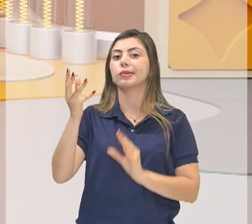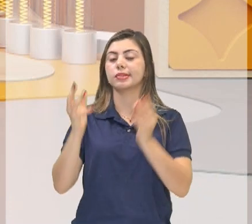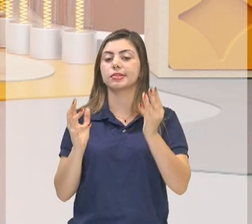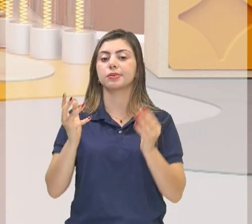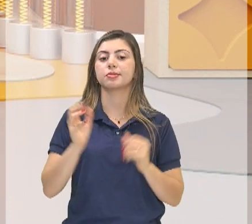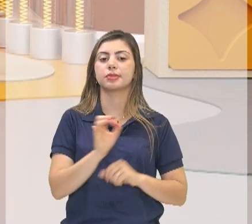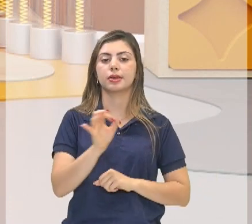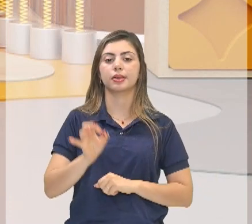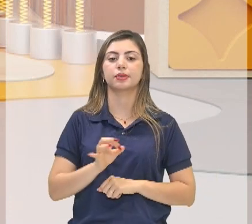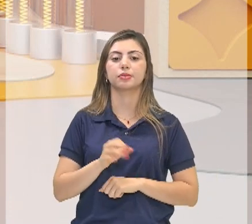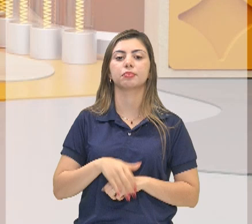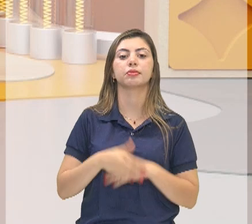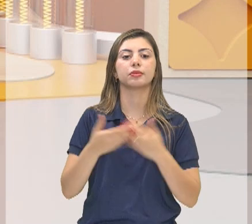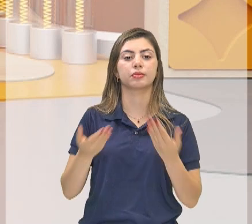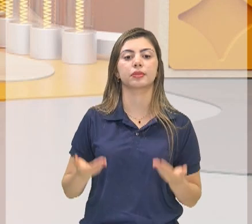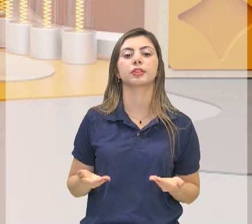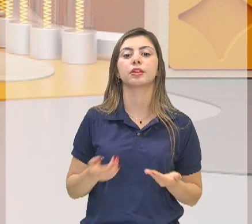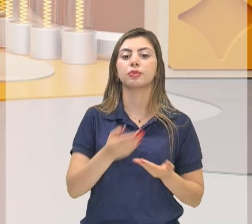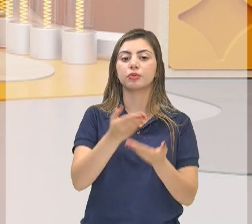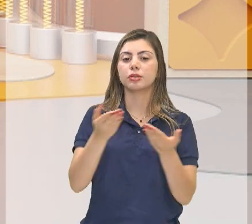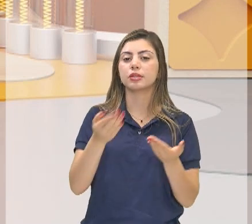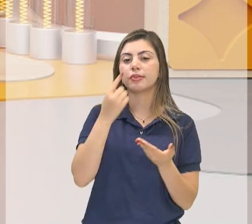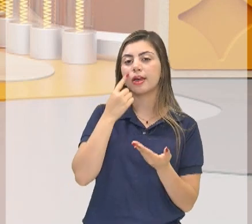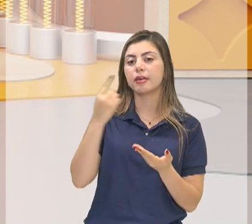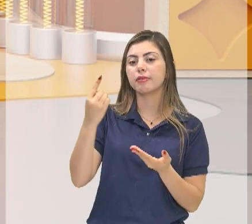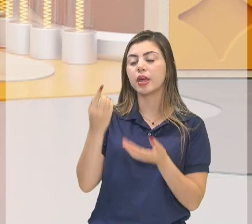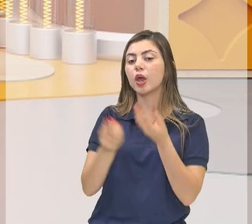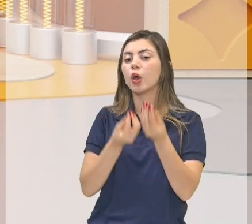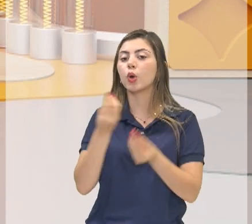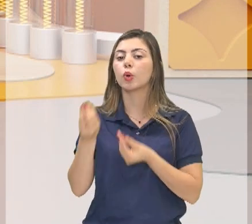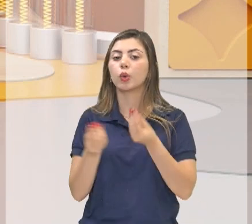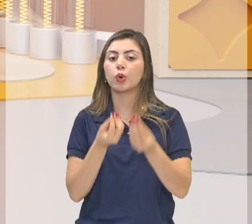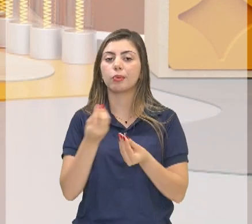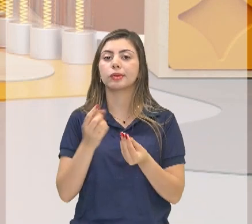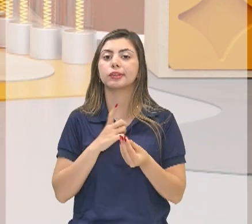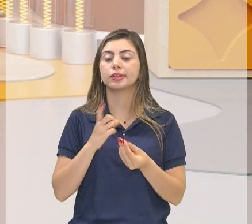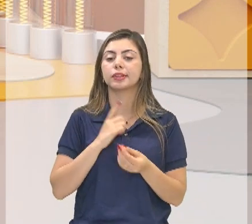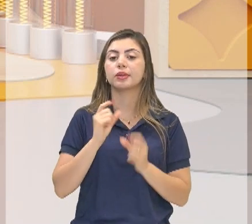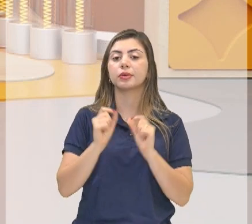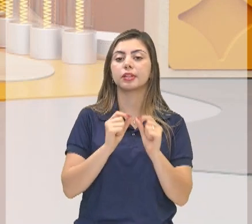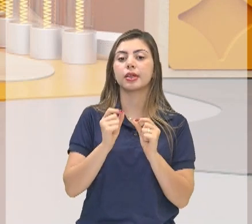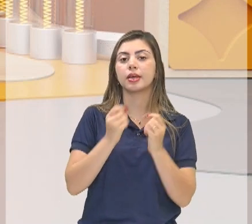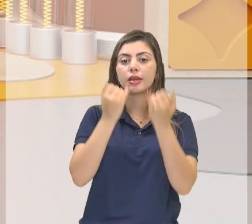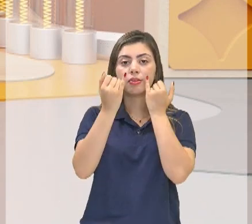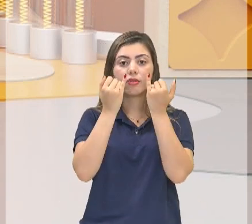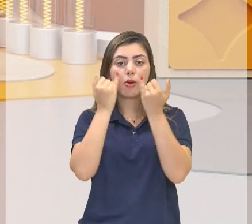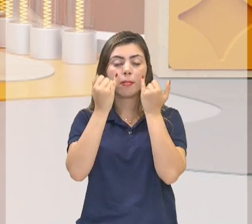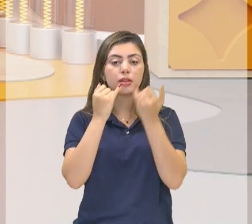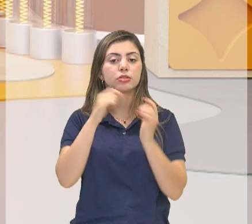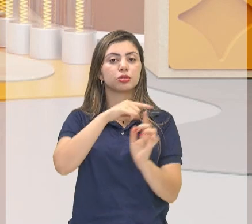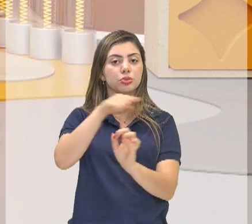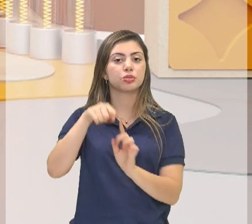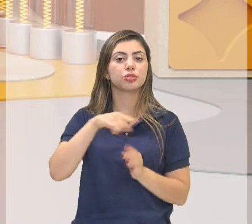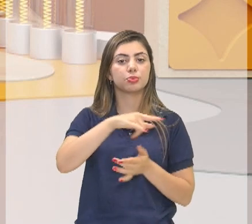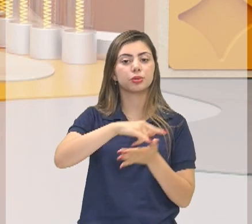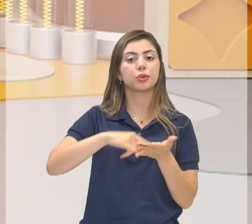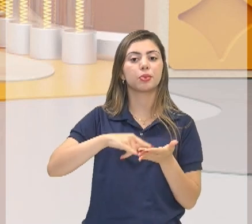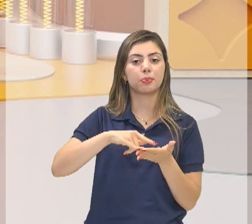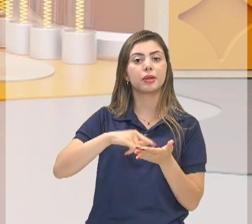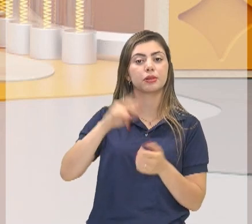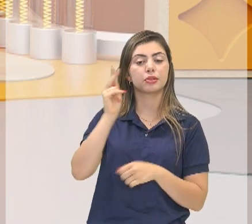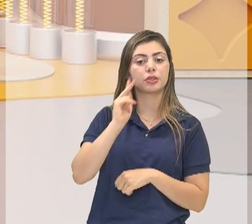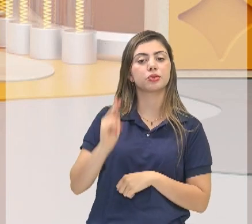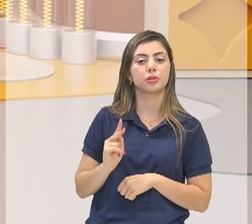agora, né, o contato com fontes históricas. E essas fontes históricas se dividem